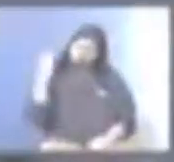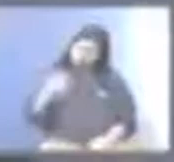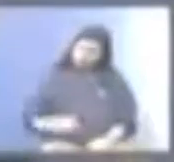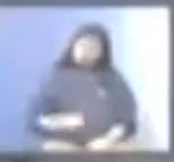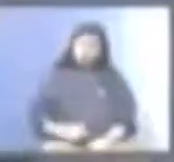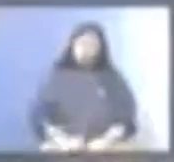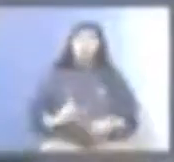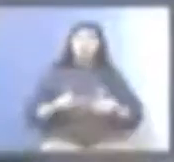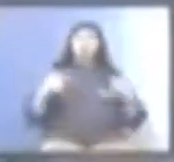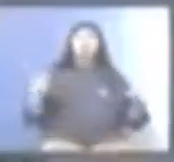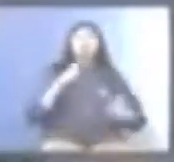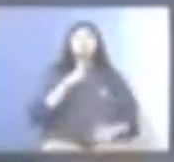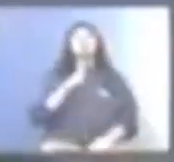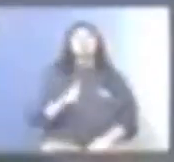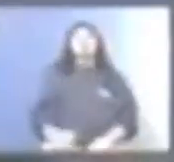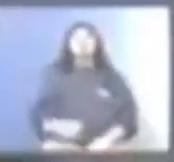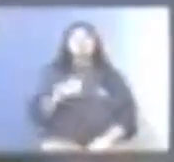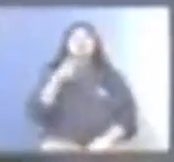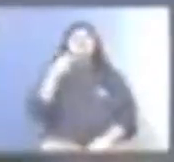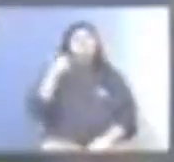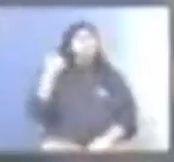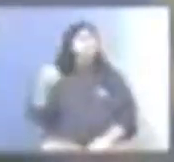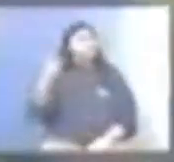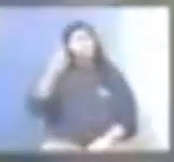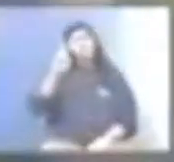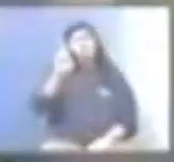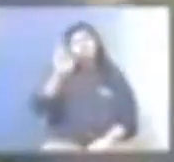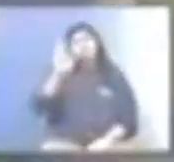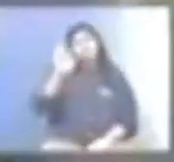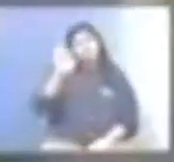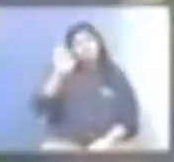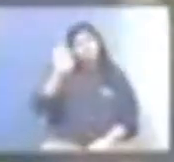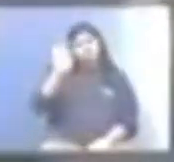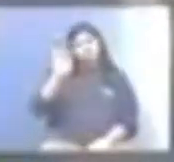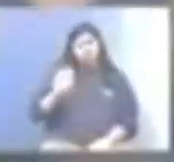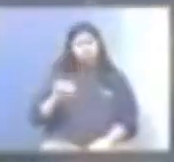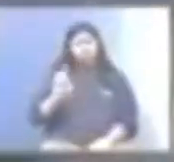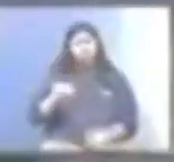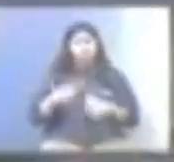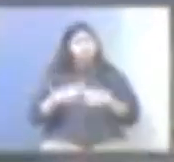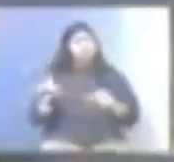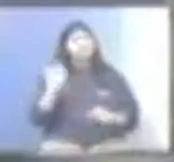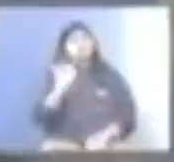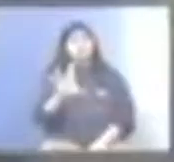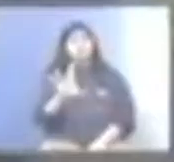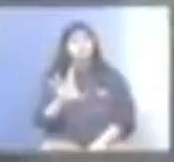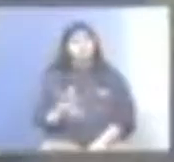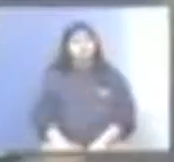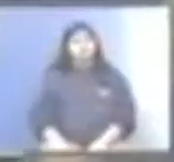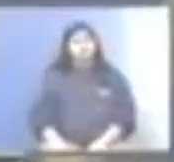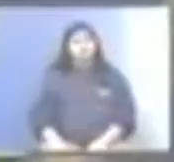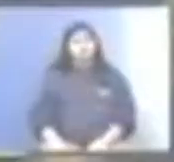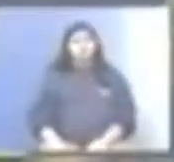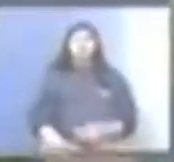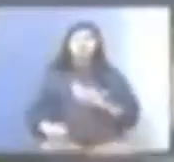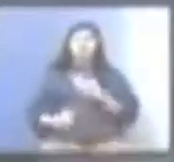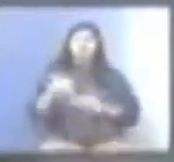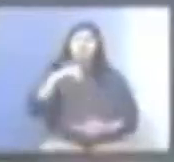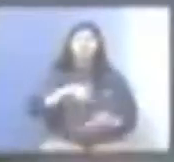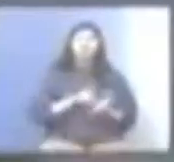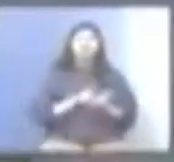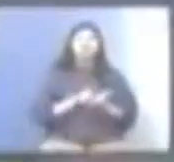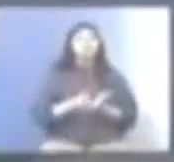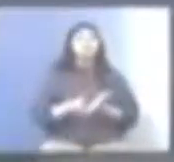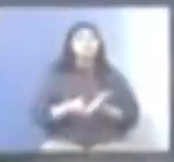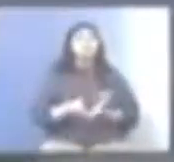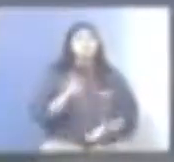absoluta. Quando você for comentar o defeito de alguém, você nunca está sozinho. É a entrada do encardido, por isso